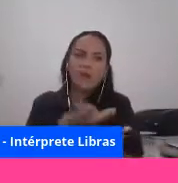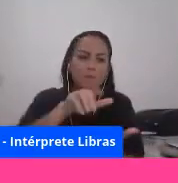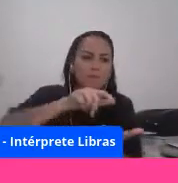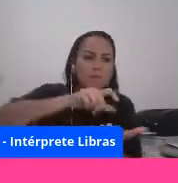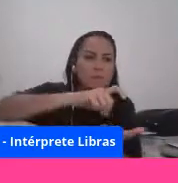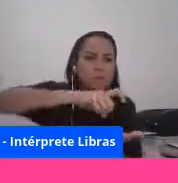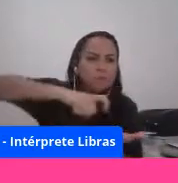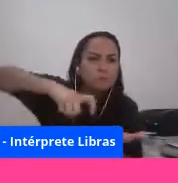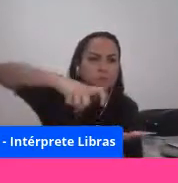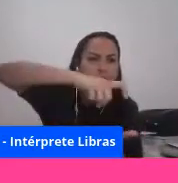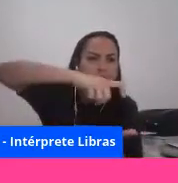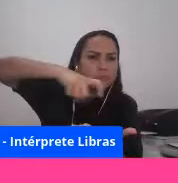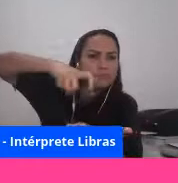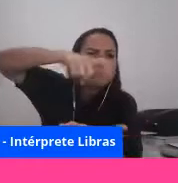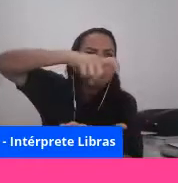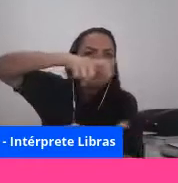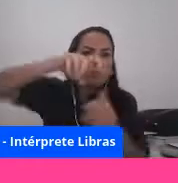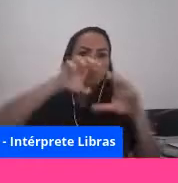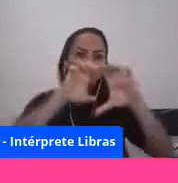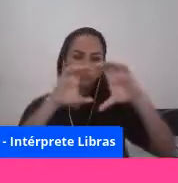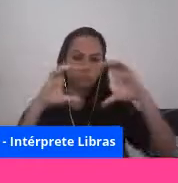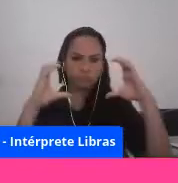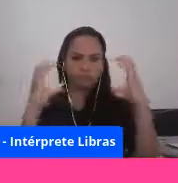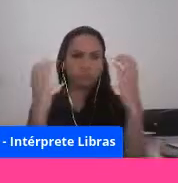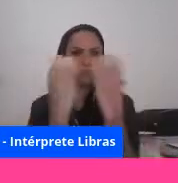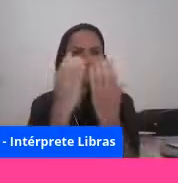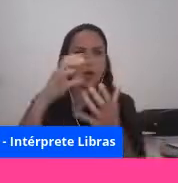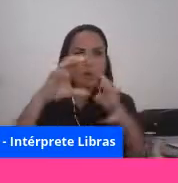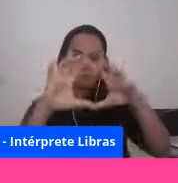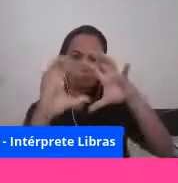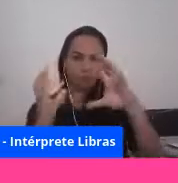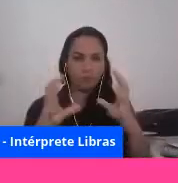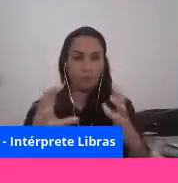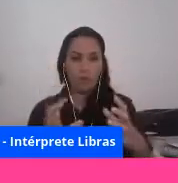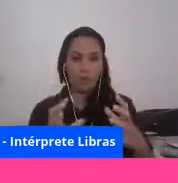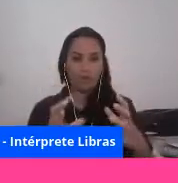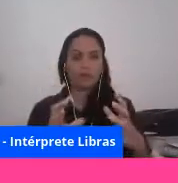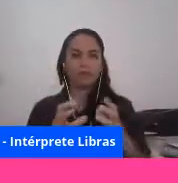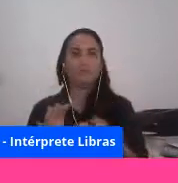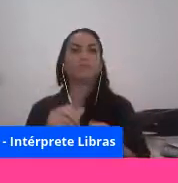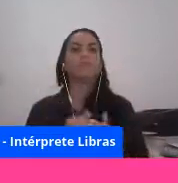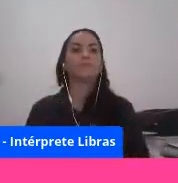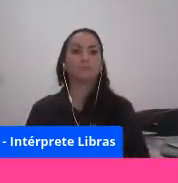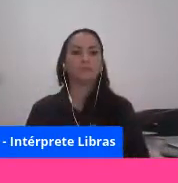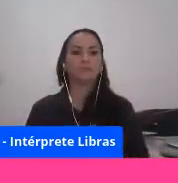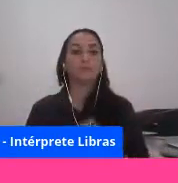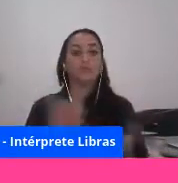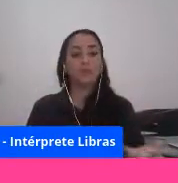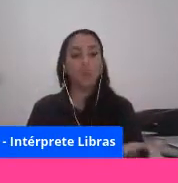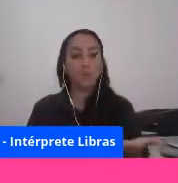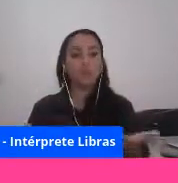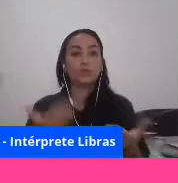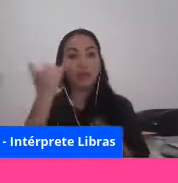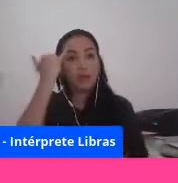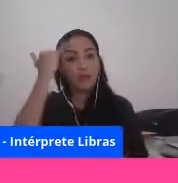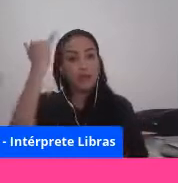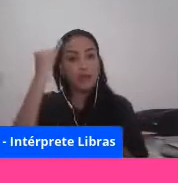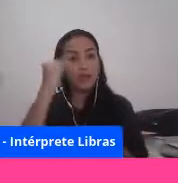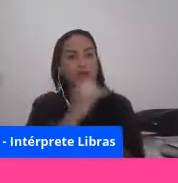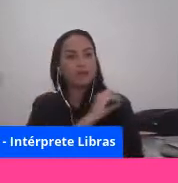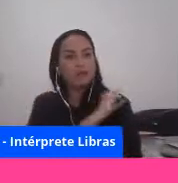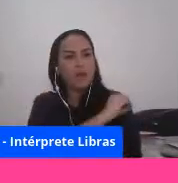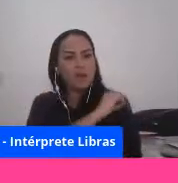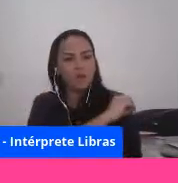os cuidados que você tem na hora de desenhar essa peça. Então, a ideia da oficina hoje vai ser essa: te dar